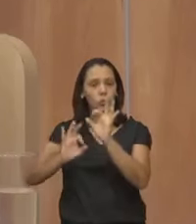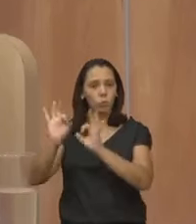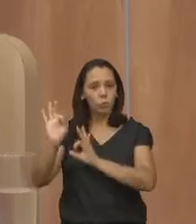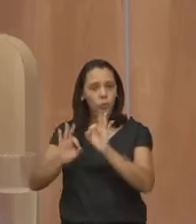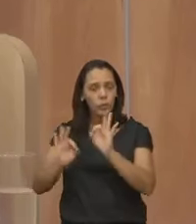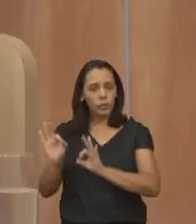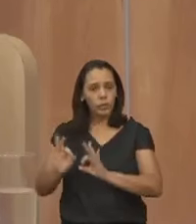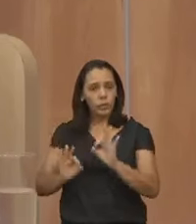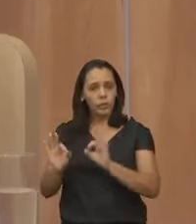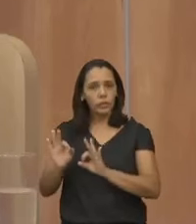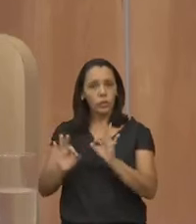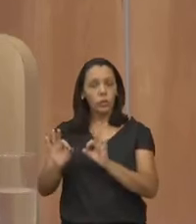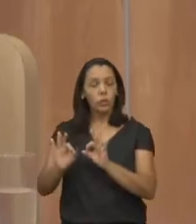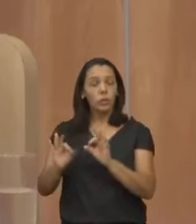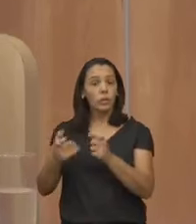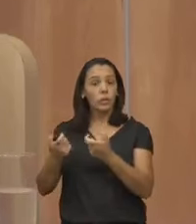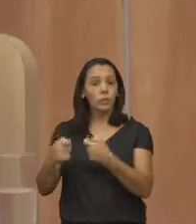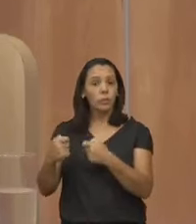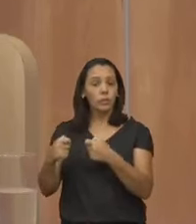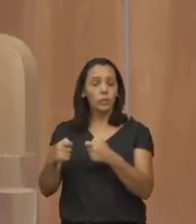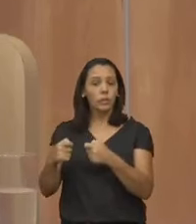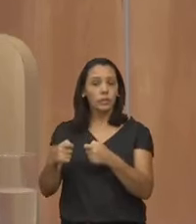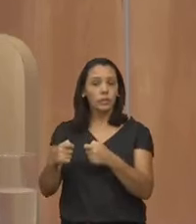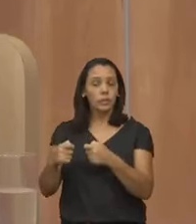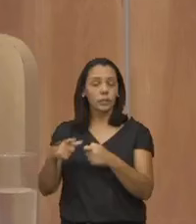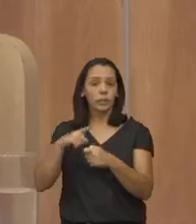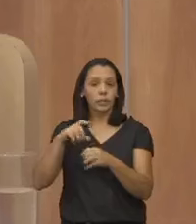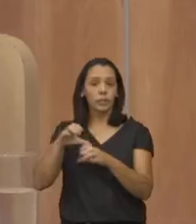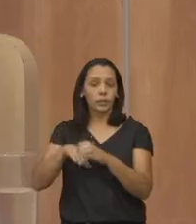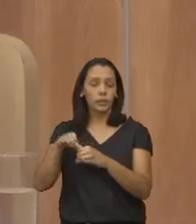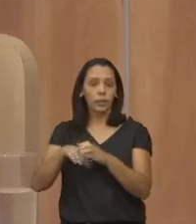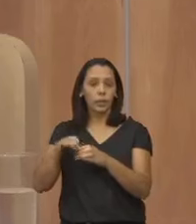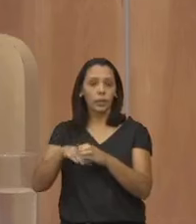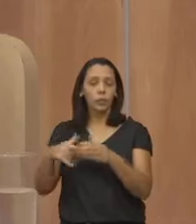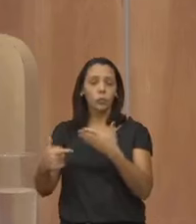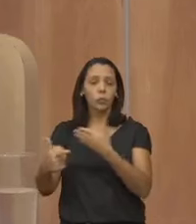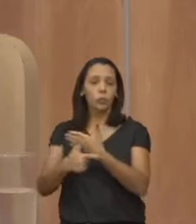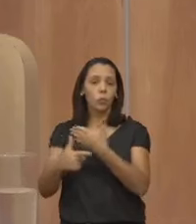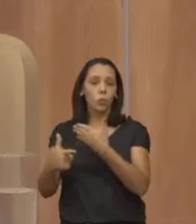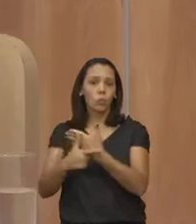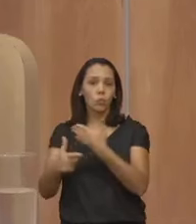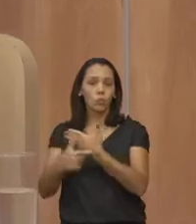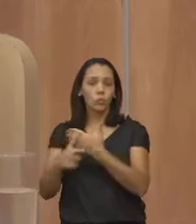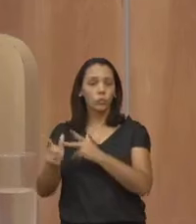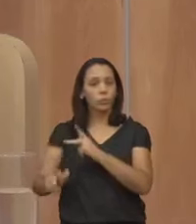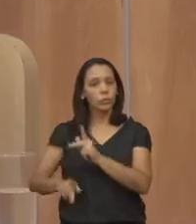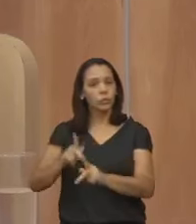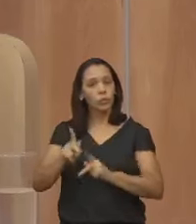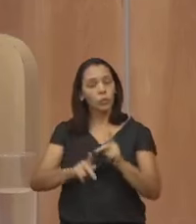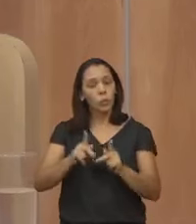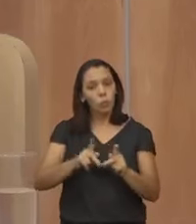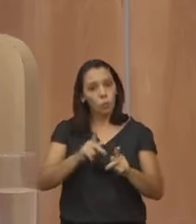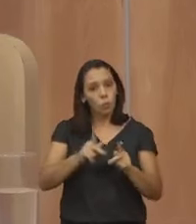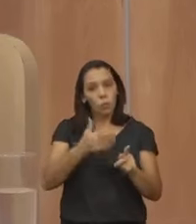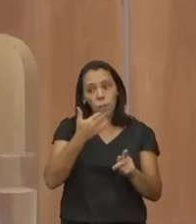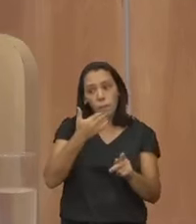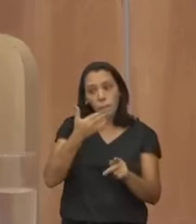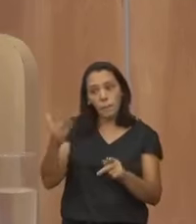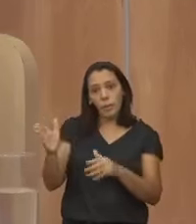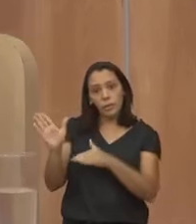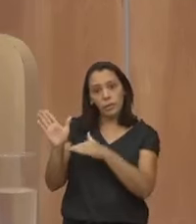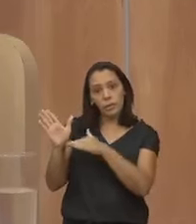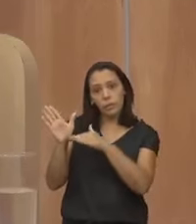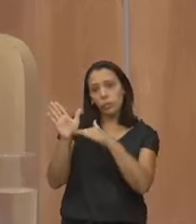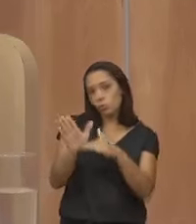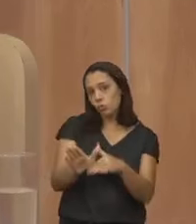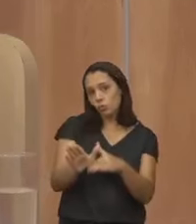organizacional que a gente precisa colocar os cargos com funções para que a população peça ajuda. E